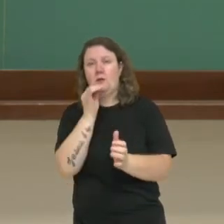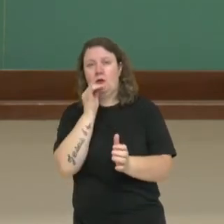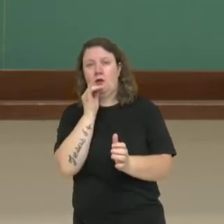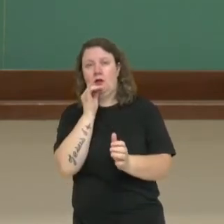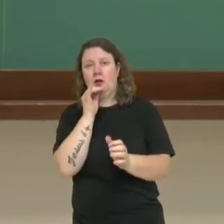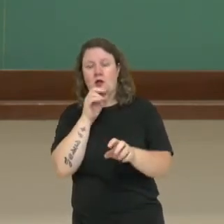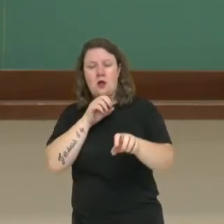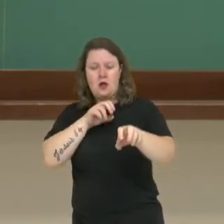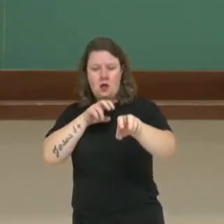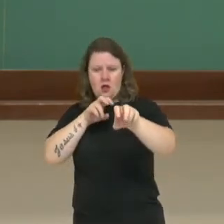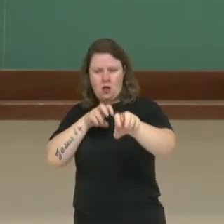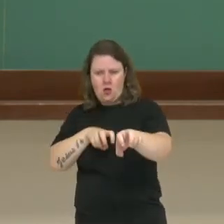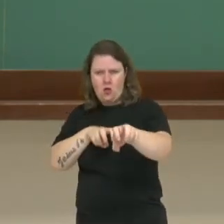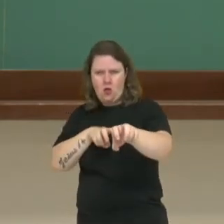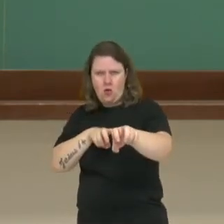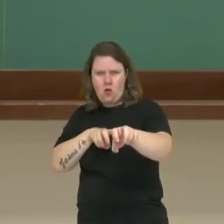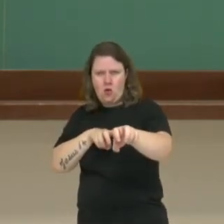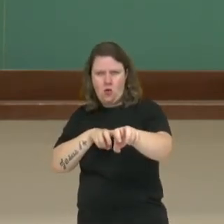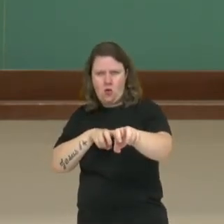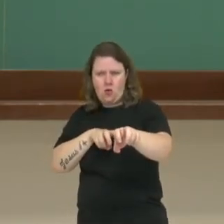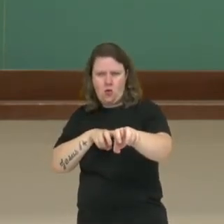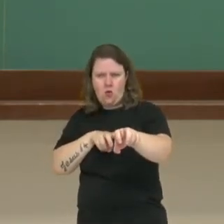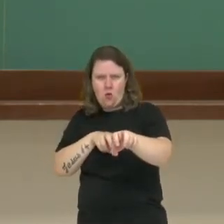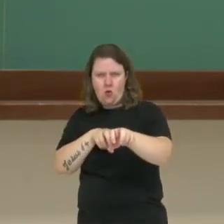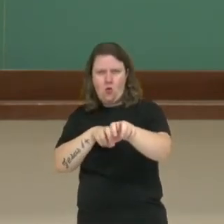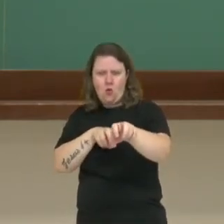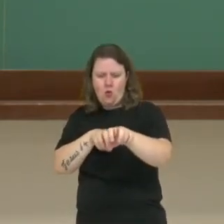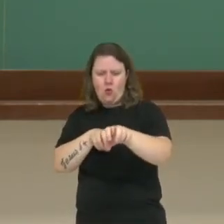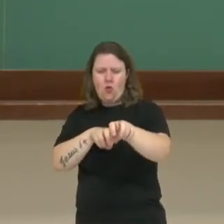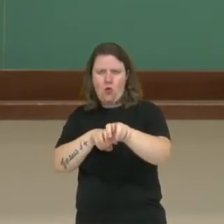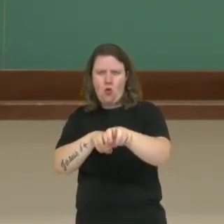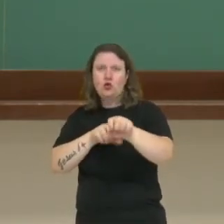outras pessoas, o teu esforço é menor, tá?